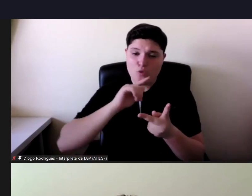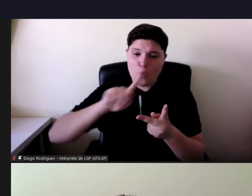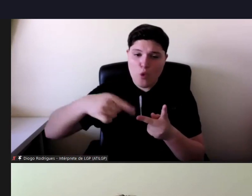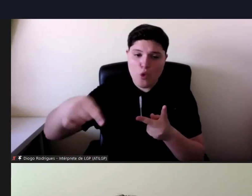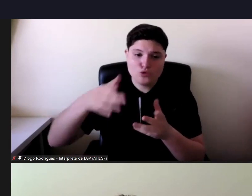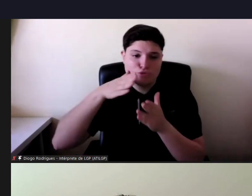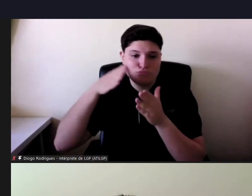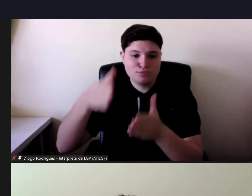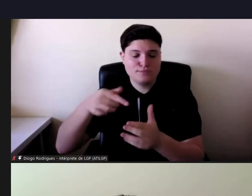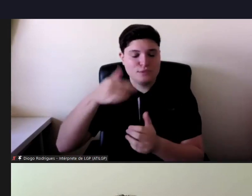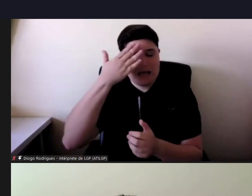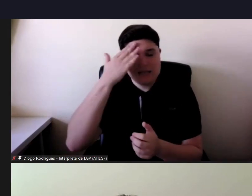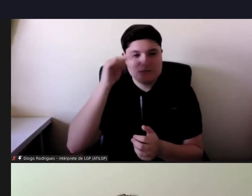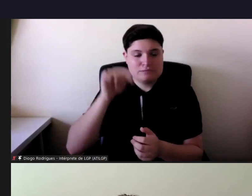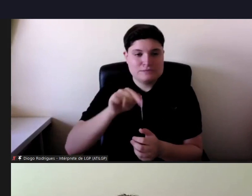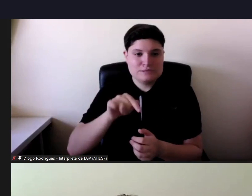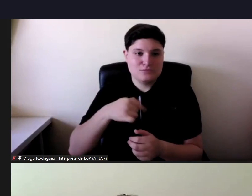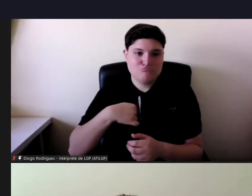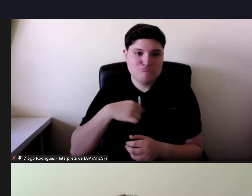e eficiente